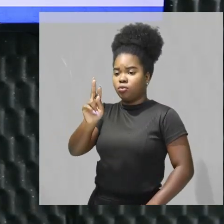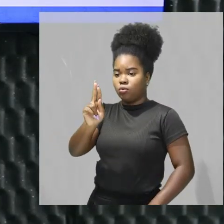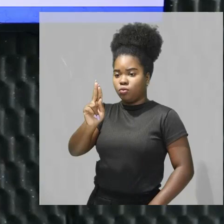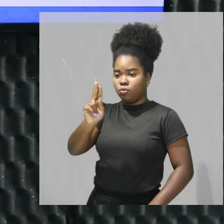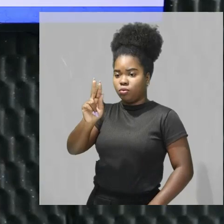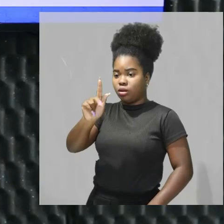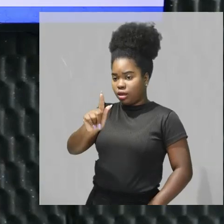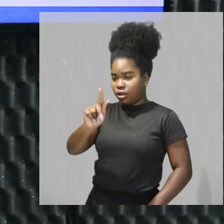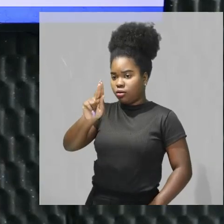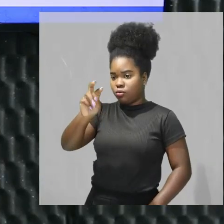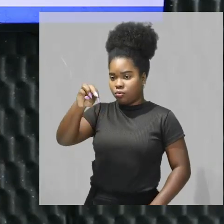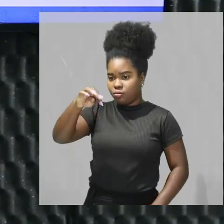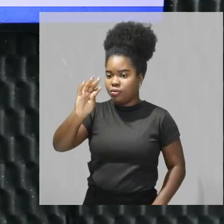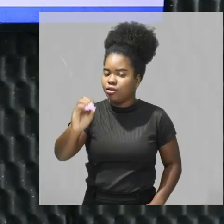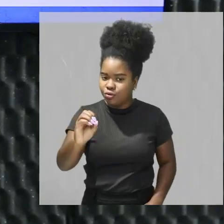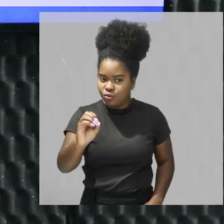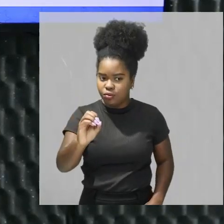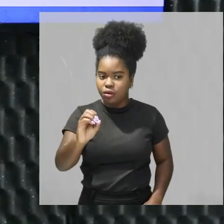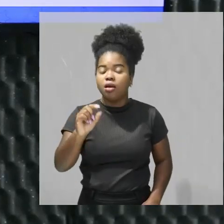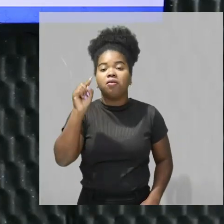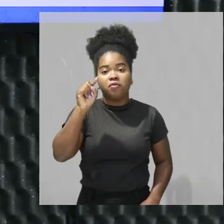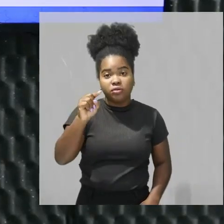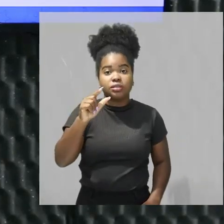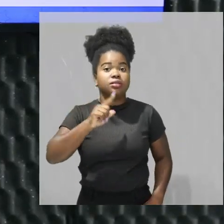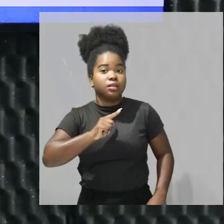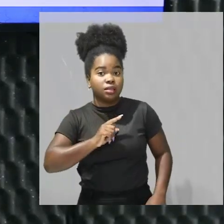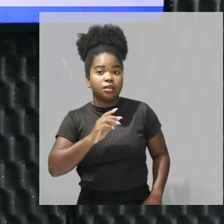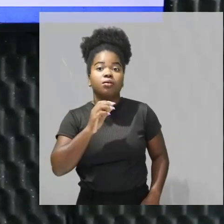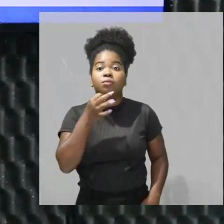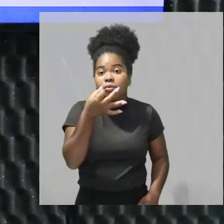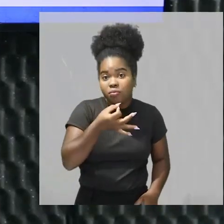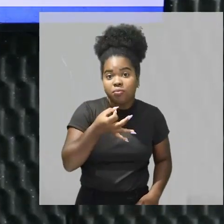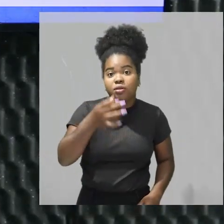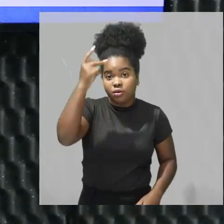defender um ponto de vista, no caso, a tese, uma tese